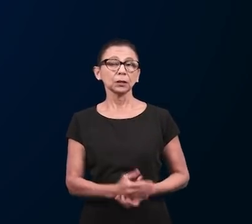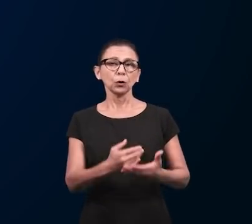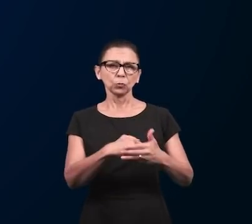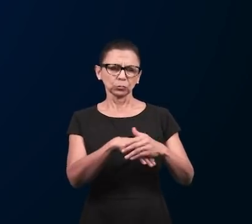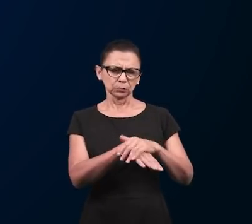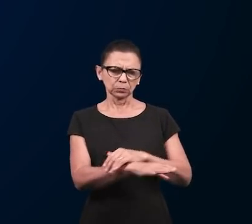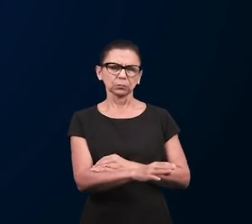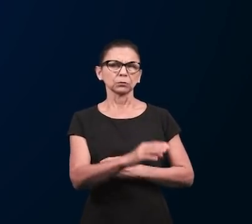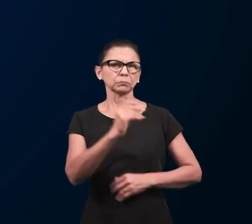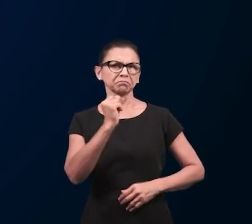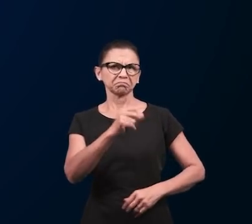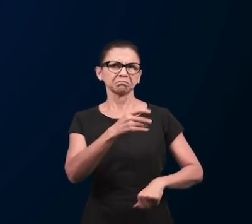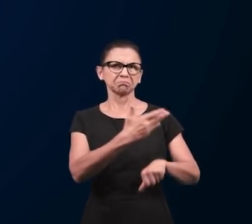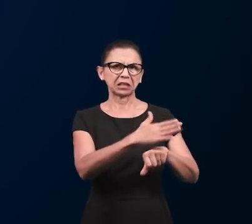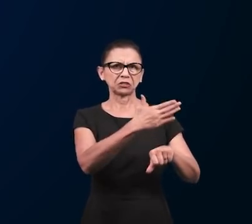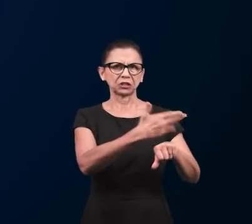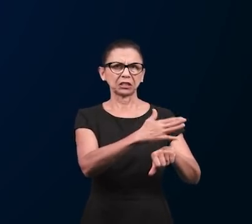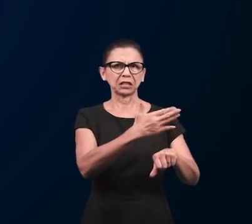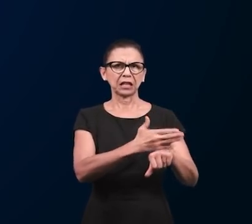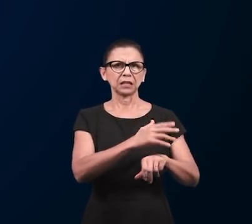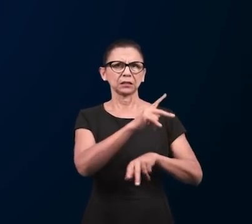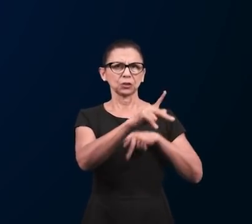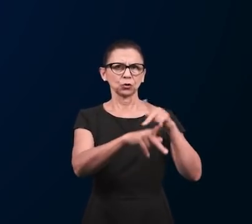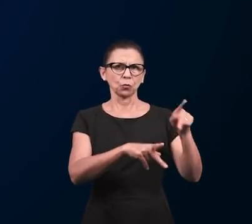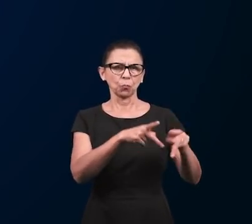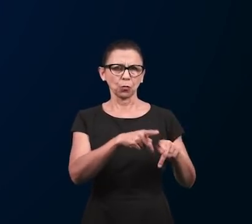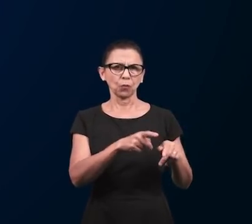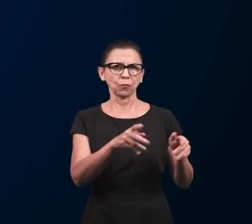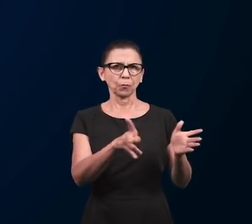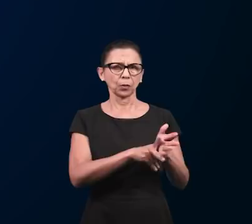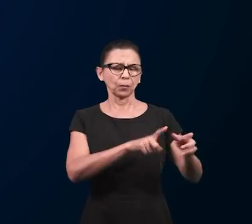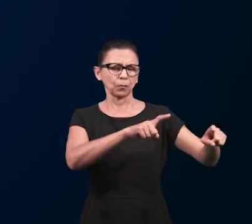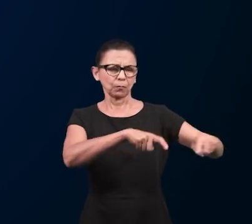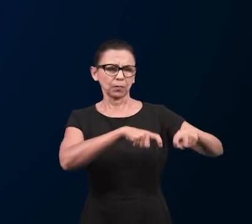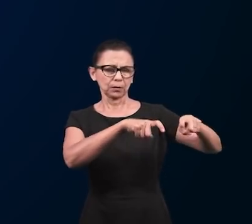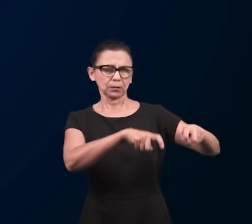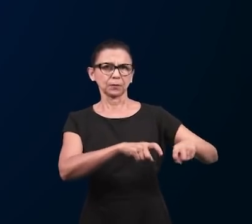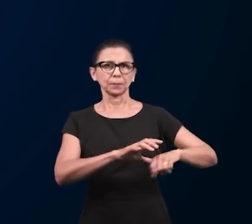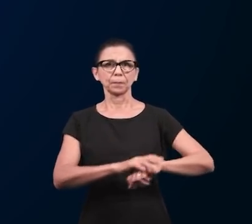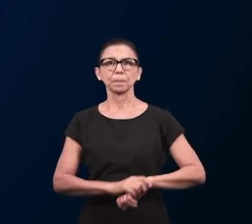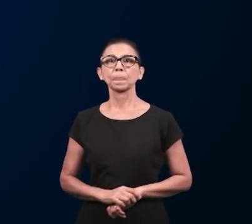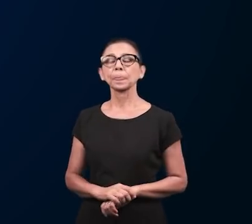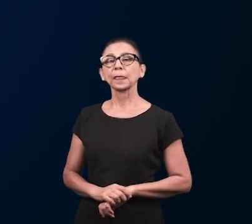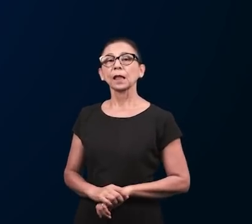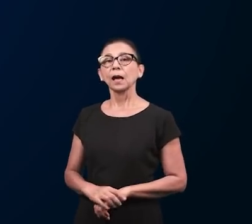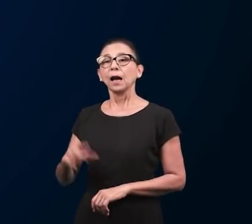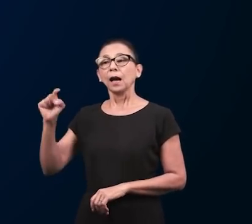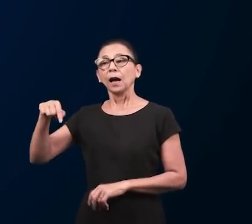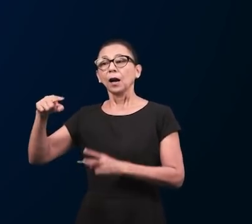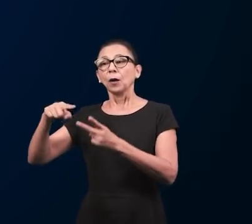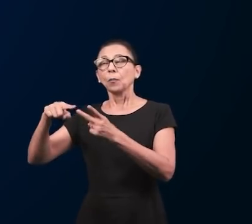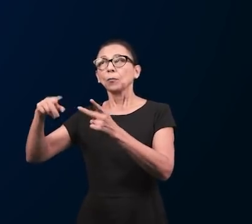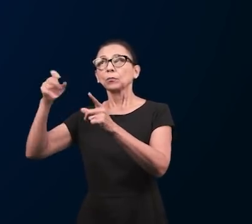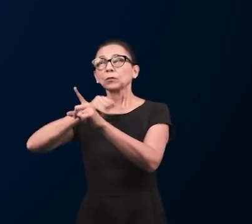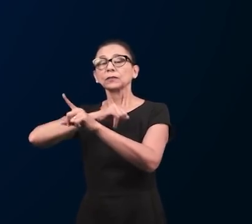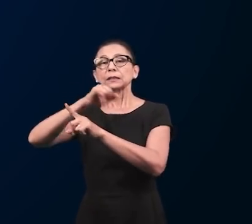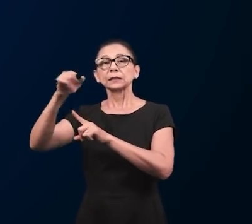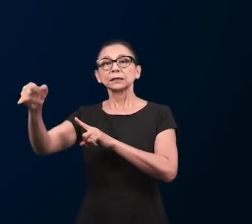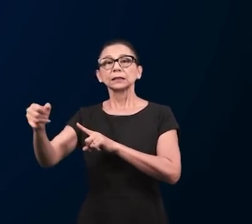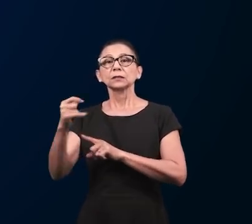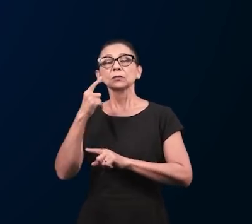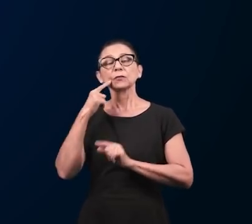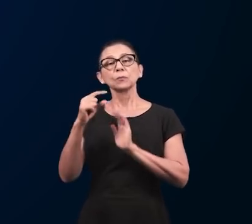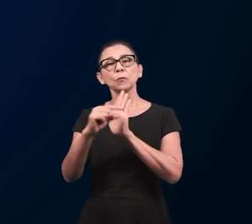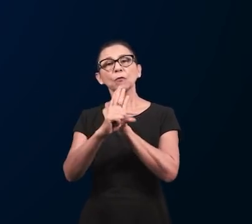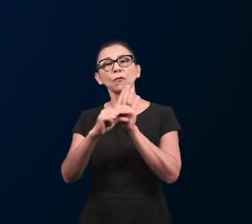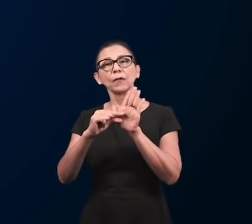até mesmo dos costumes que eram praticados naquela época de um povo agro-pastoril. Já o aspecto profético nós encontramos nos versos